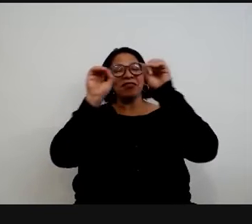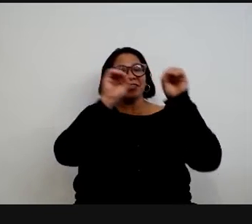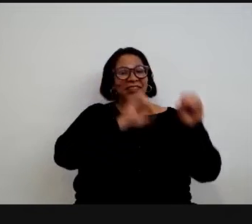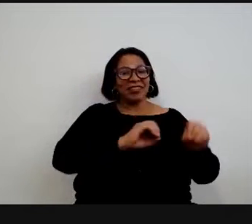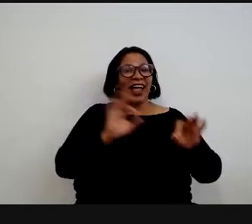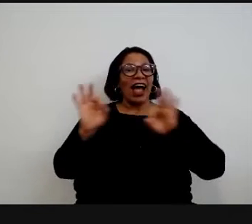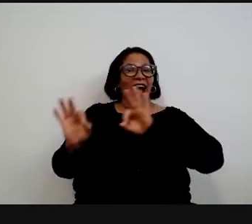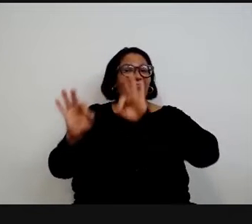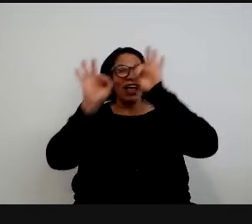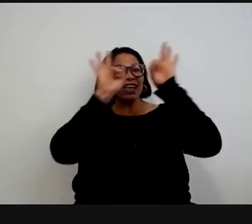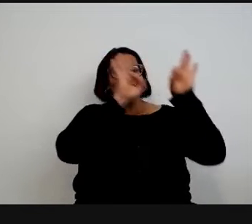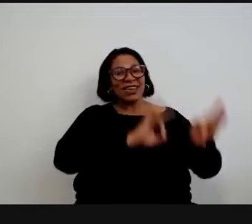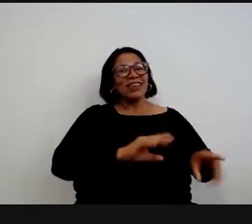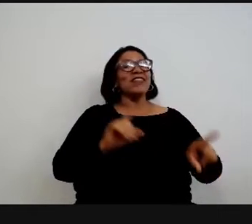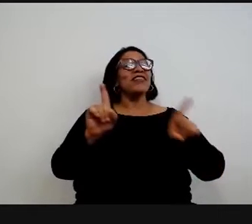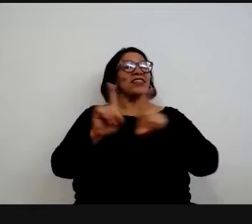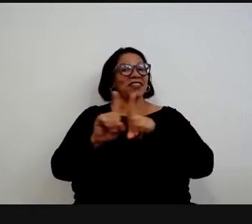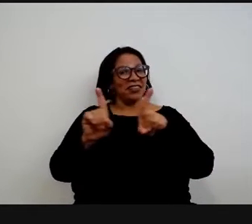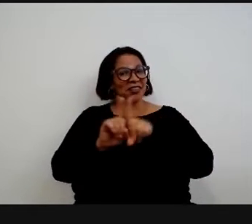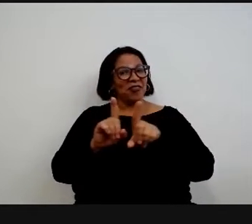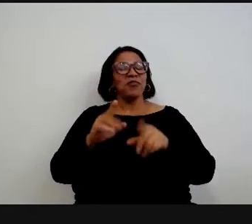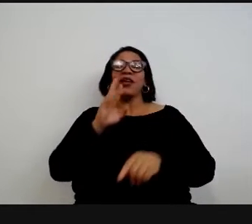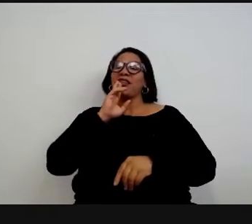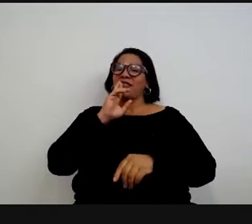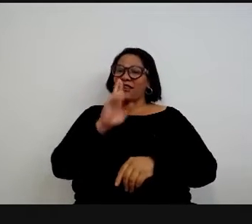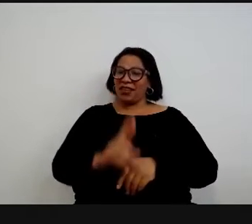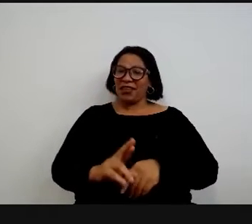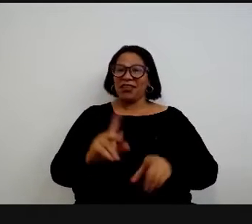né? Direito de resposta.